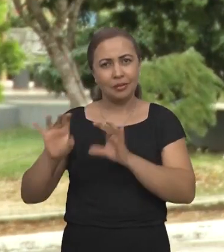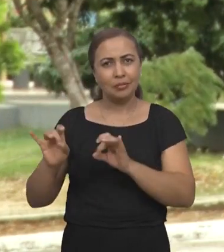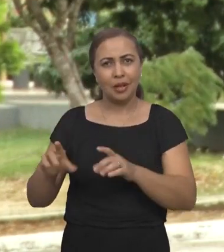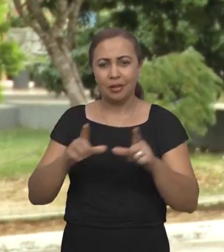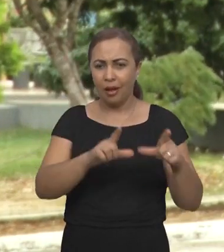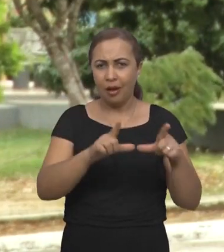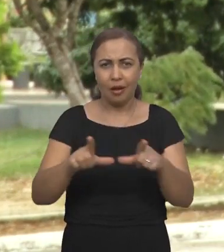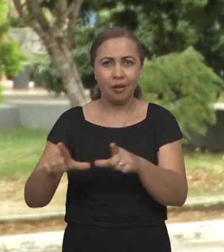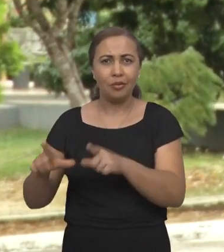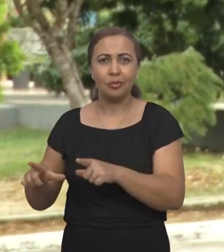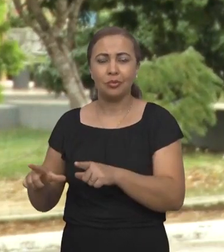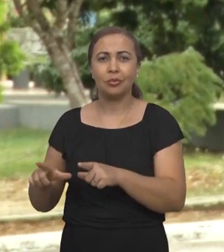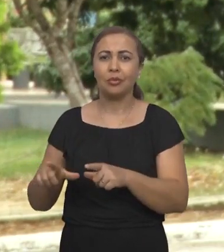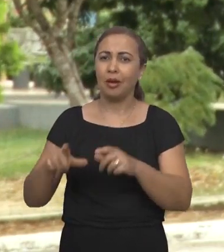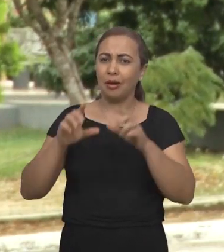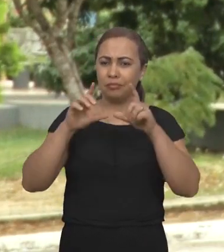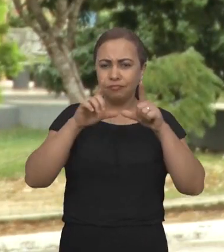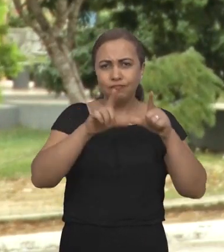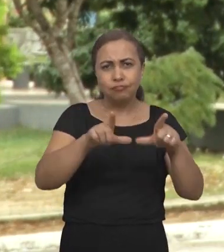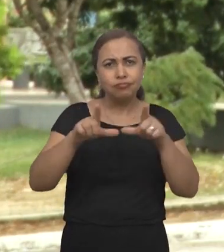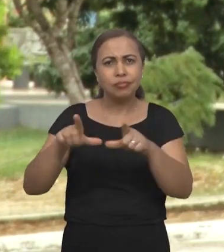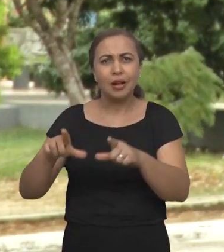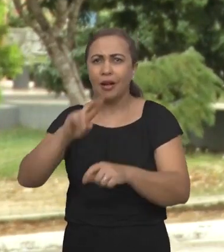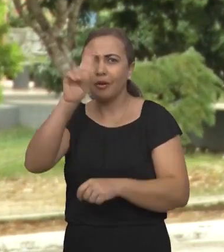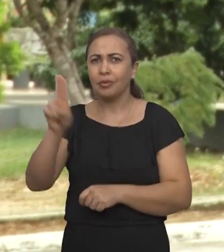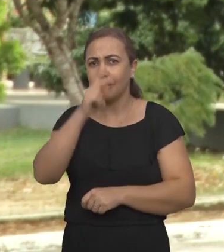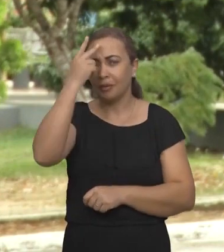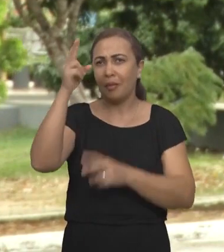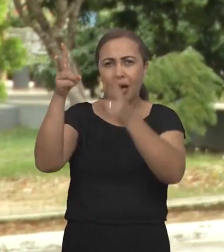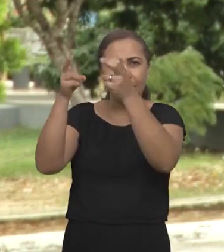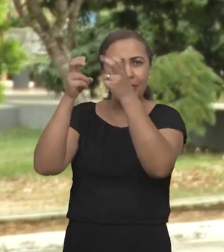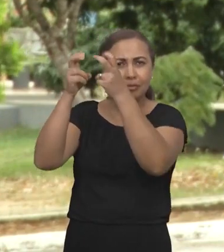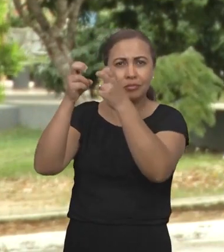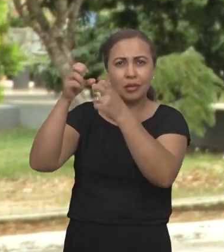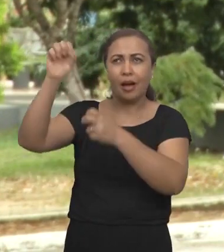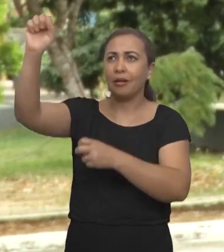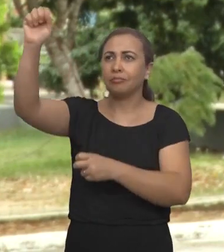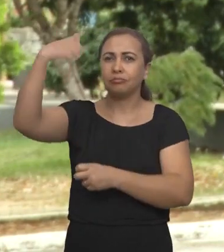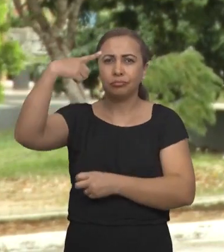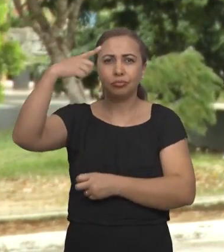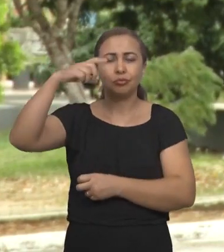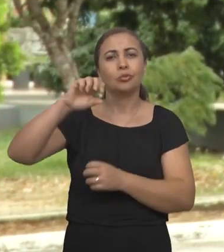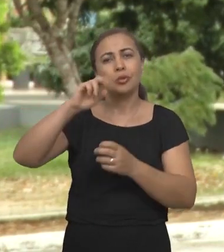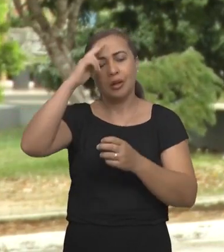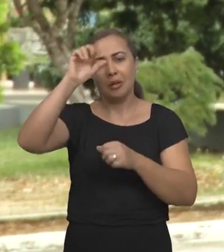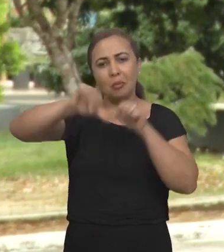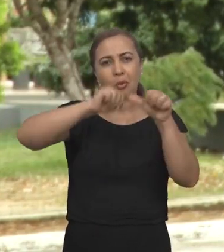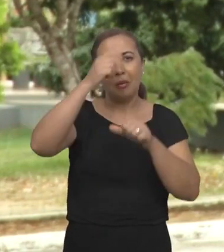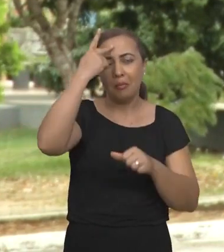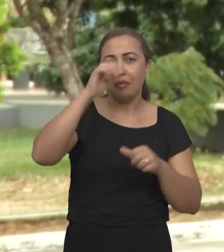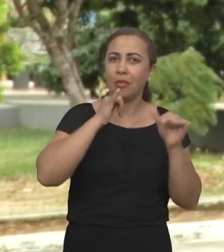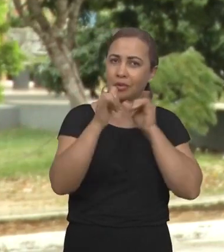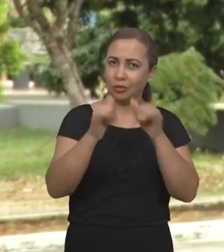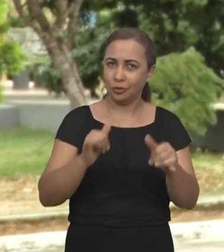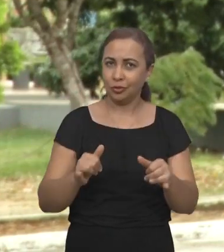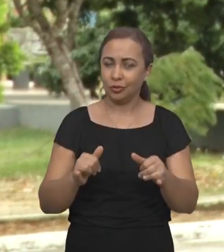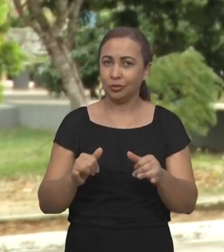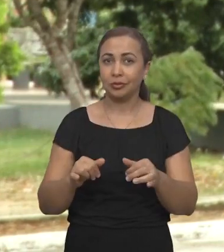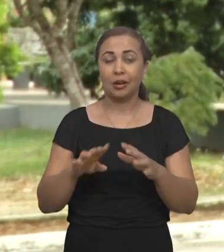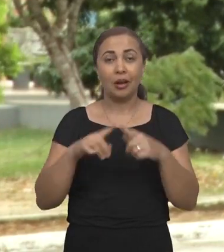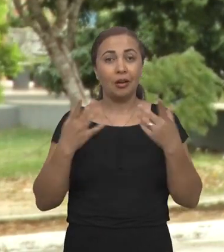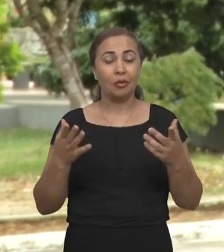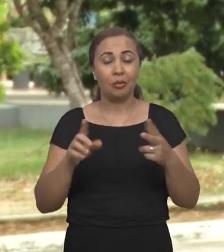dos painéis fotovoltaicos, que são placas utilizadas para captar a luz do sol e transformá-la em energia.